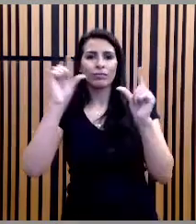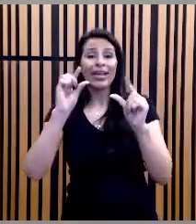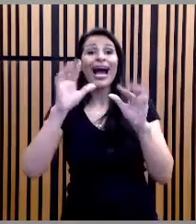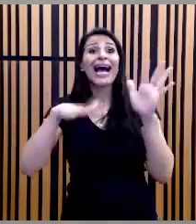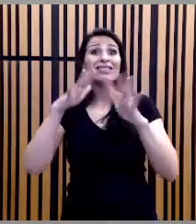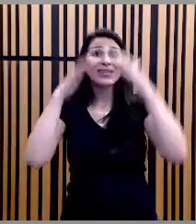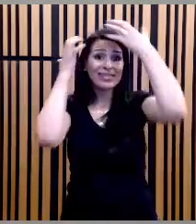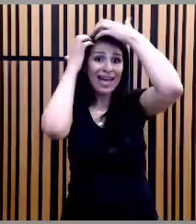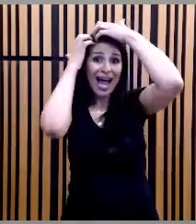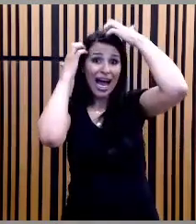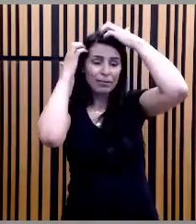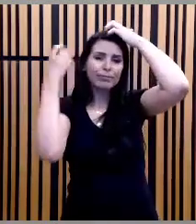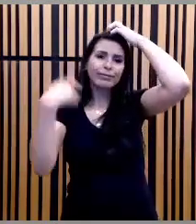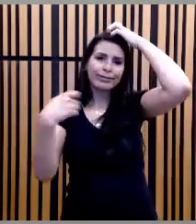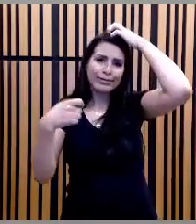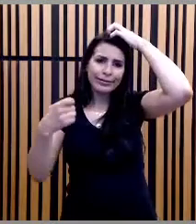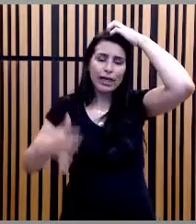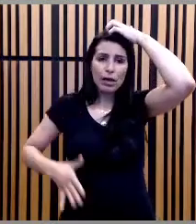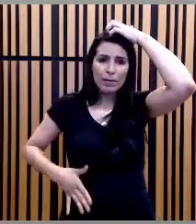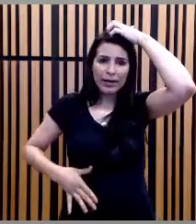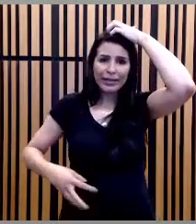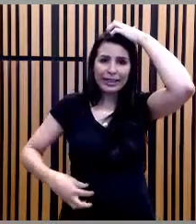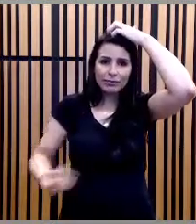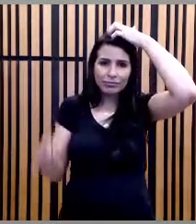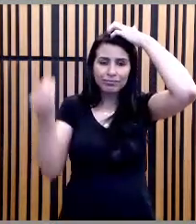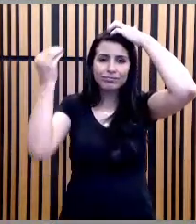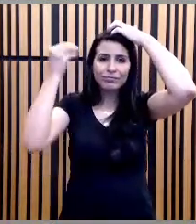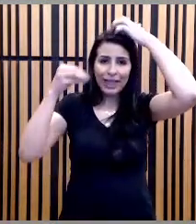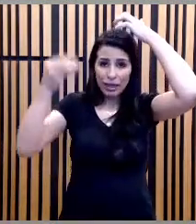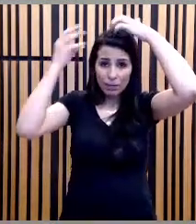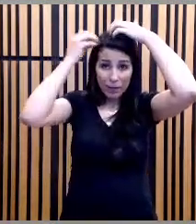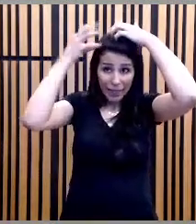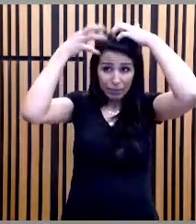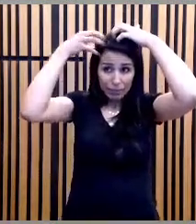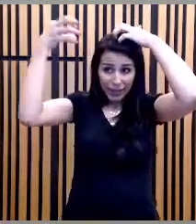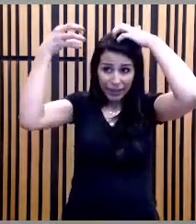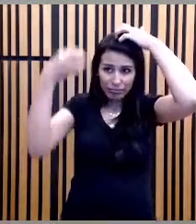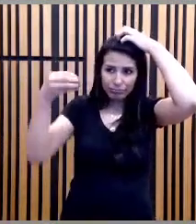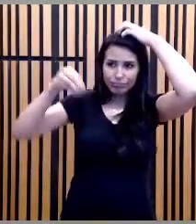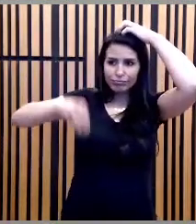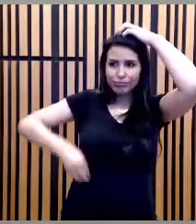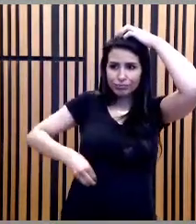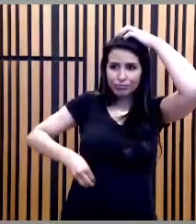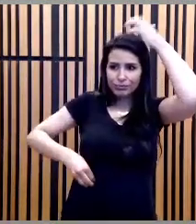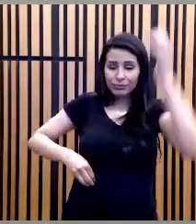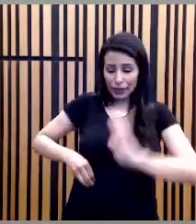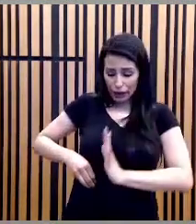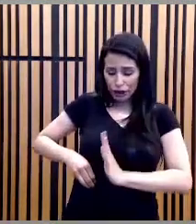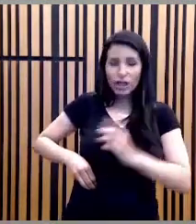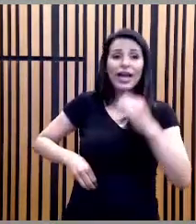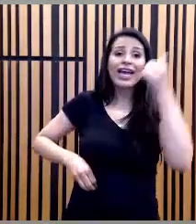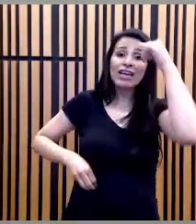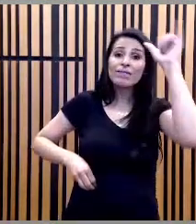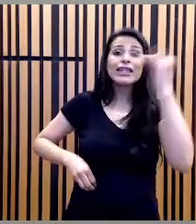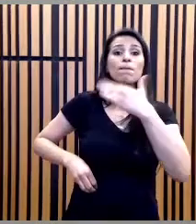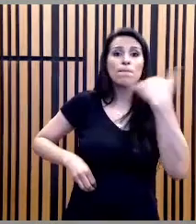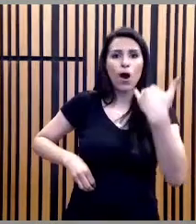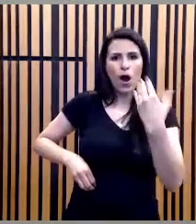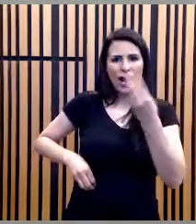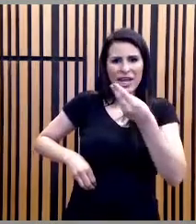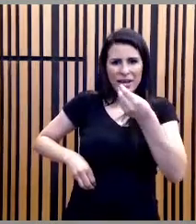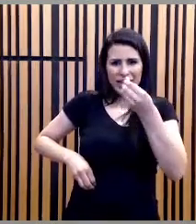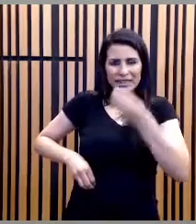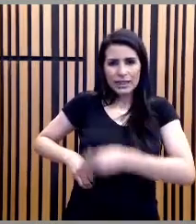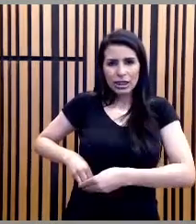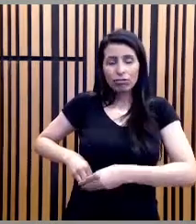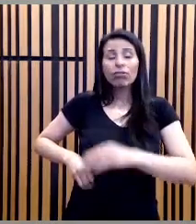que esse tecido não morra e depois que a pessoa se restabelecer, ele possa ser colocado de volta. E tenha toda essa parte então